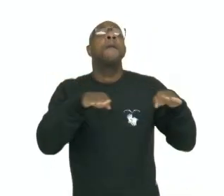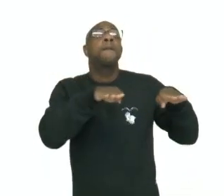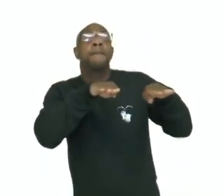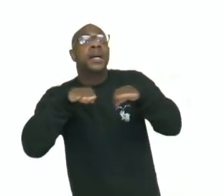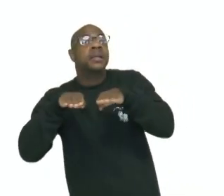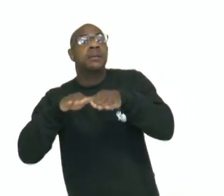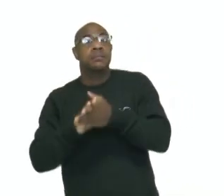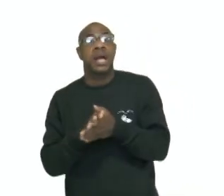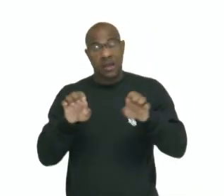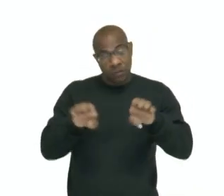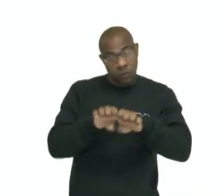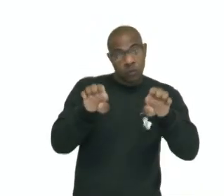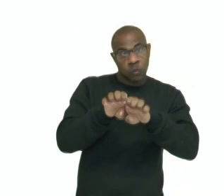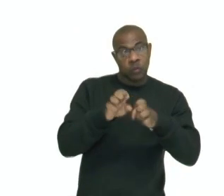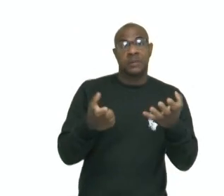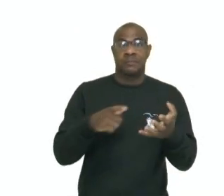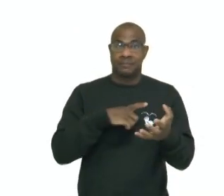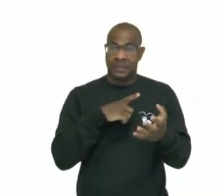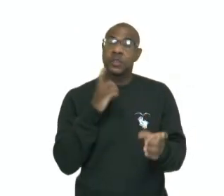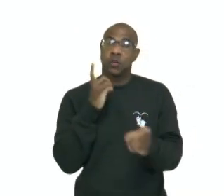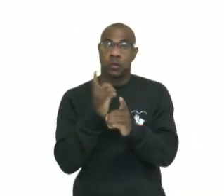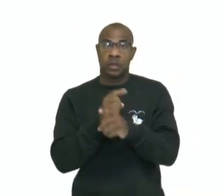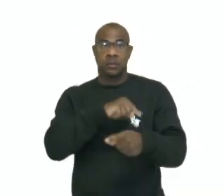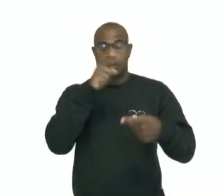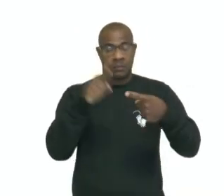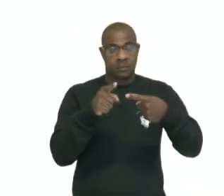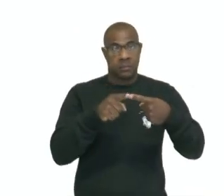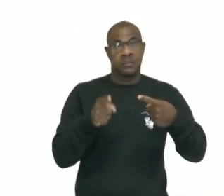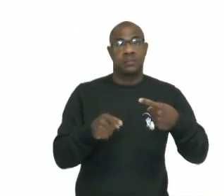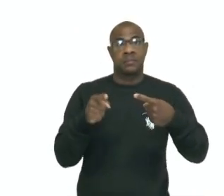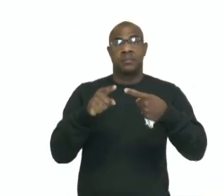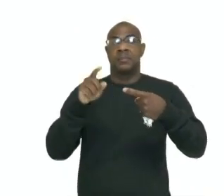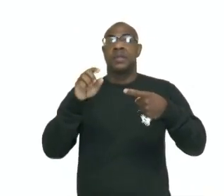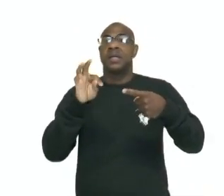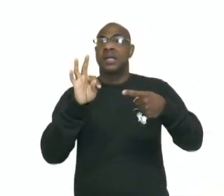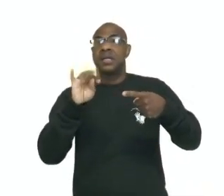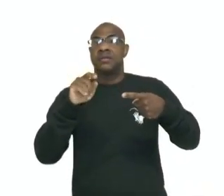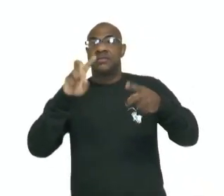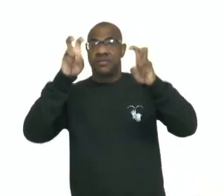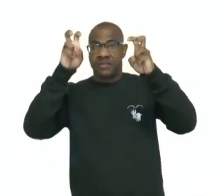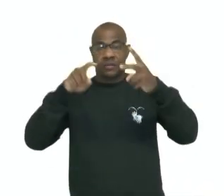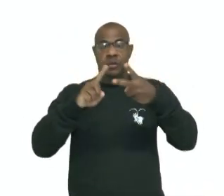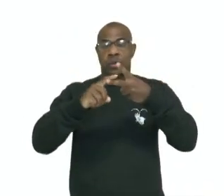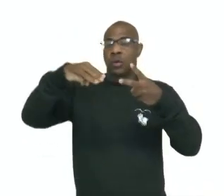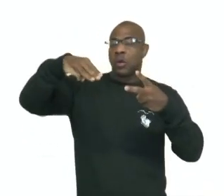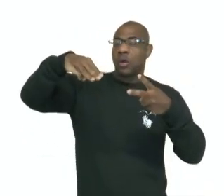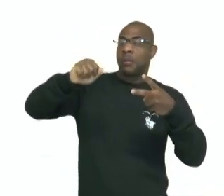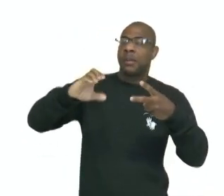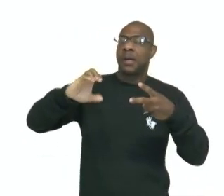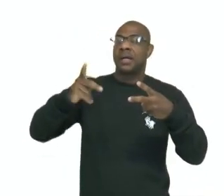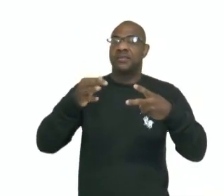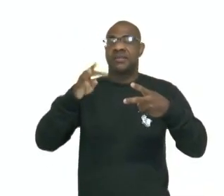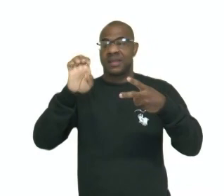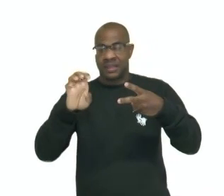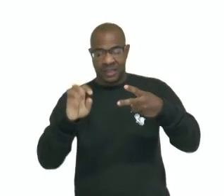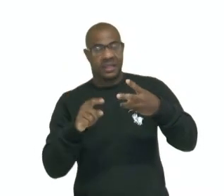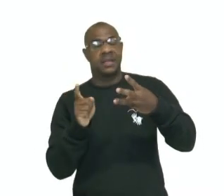A sua estrutura. Normalmente encontramos um título, que também pode ser chamado de manchete,